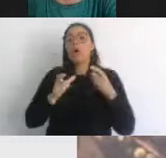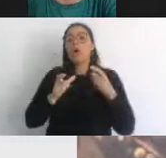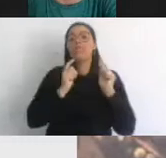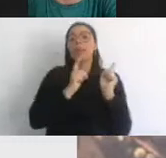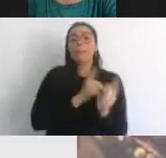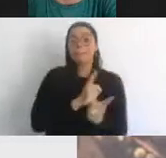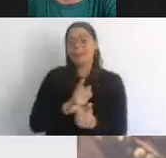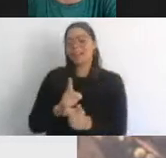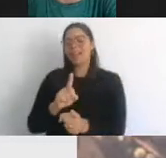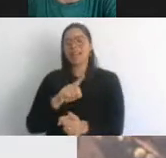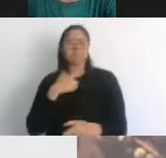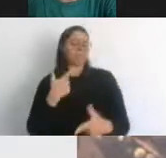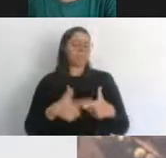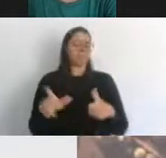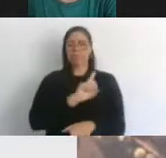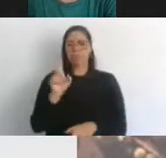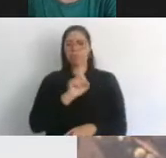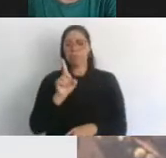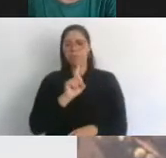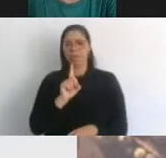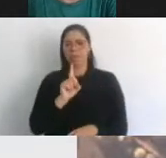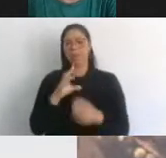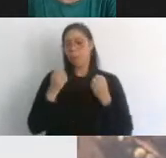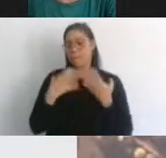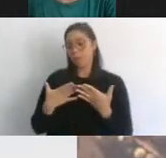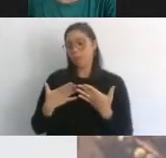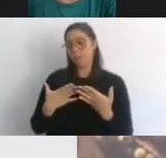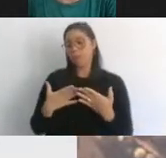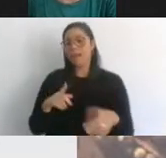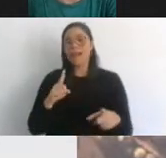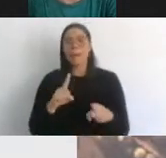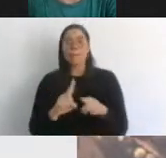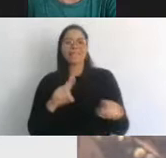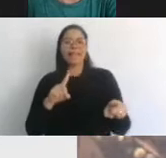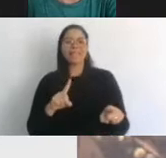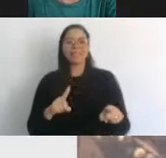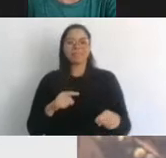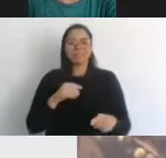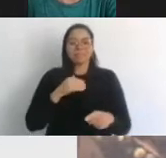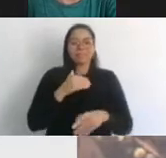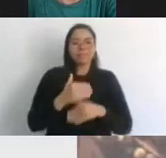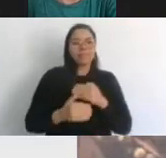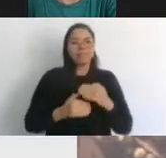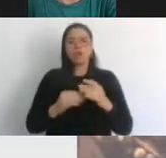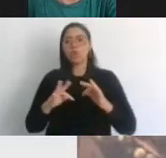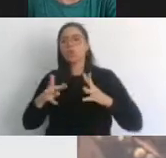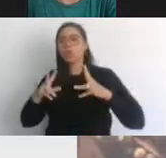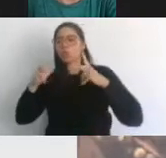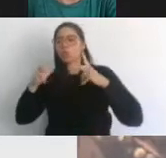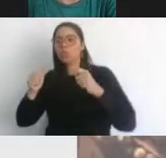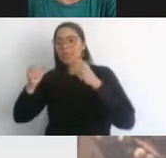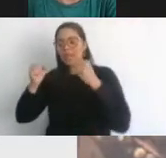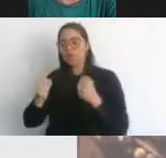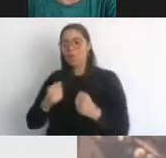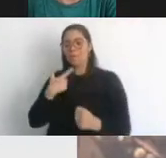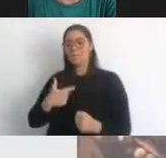é problema é solução é a mesma estrutura de tudo que está no extremo de uma oposição